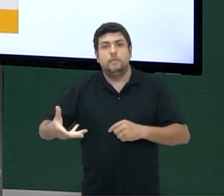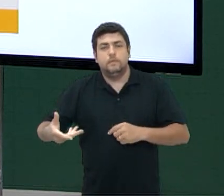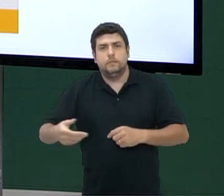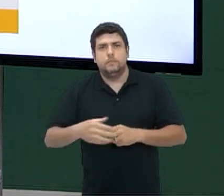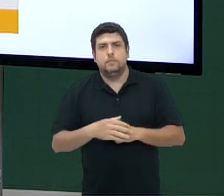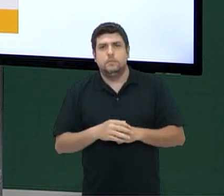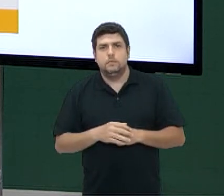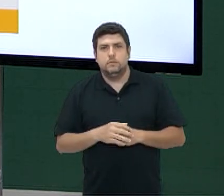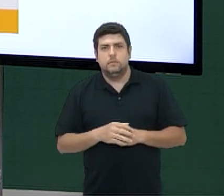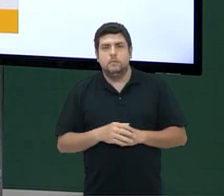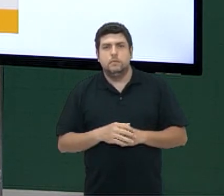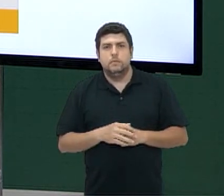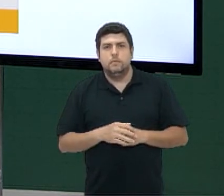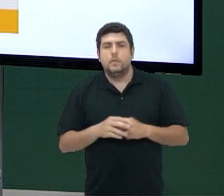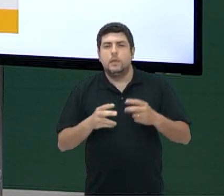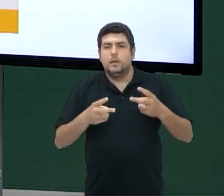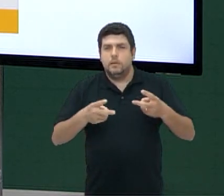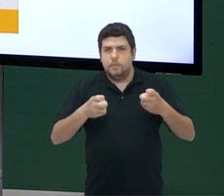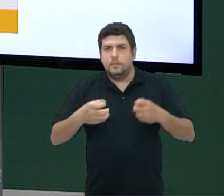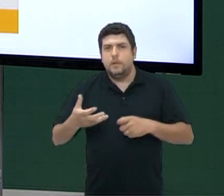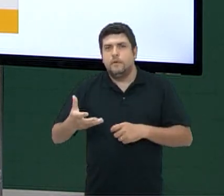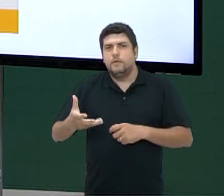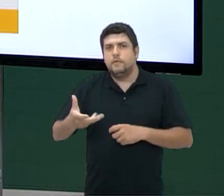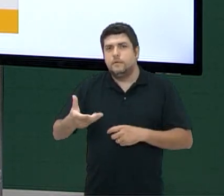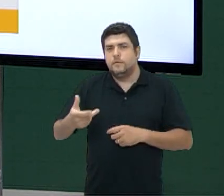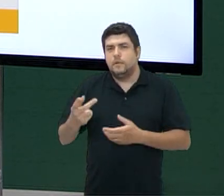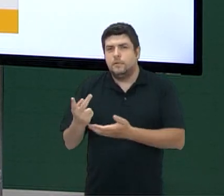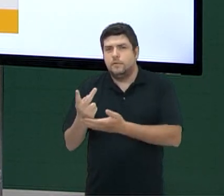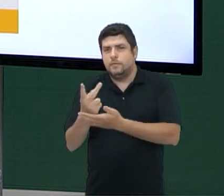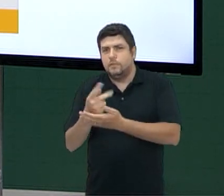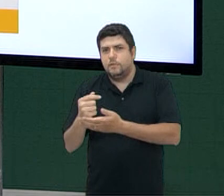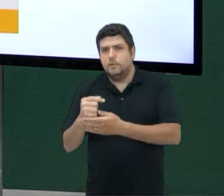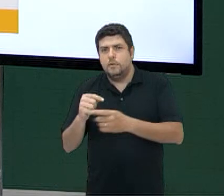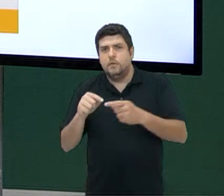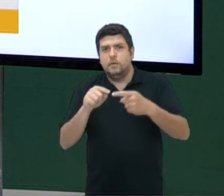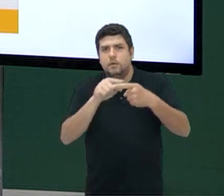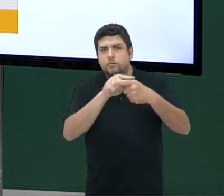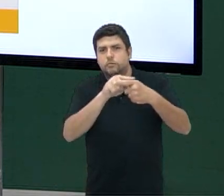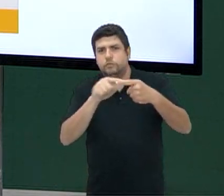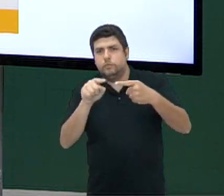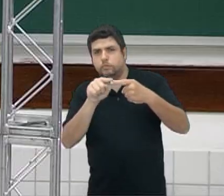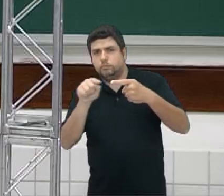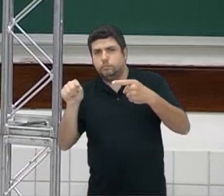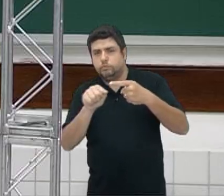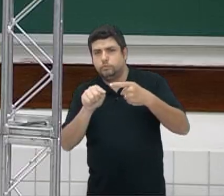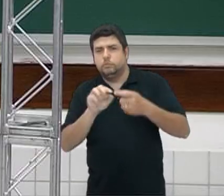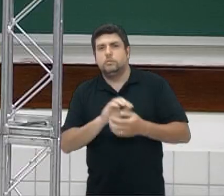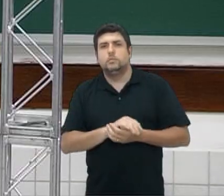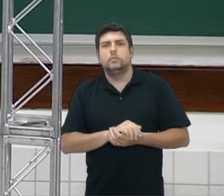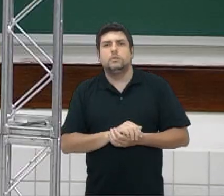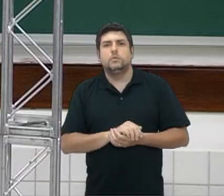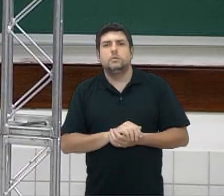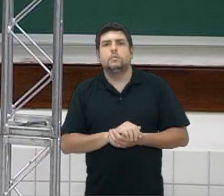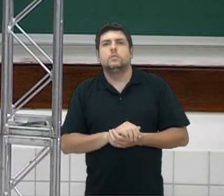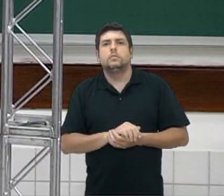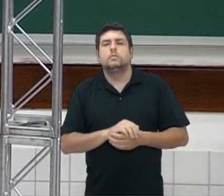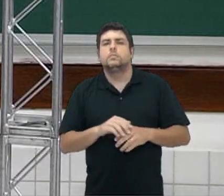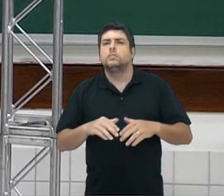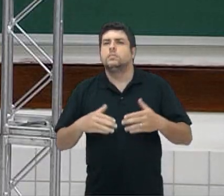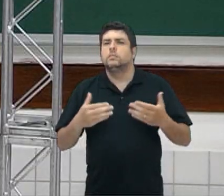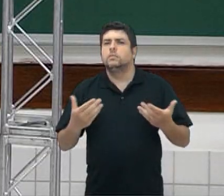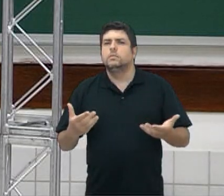que a velocidade, ela é um vetor, certo? Bem, primeira coisa, vamos definir o que